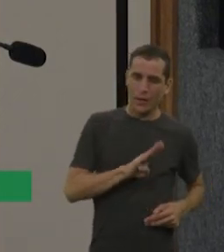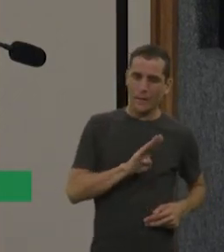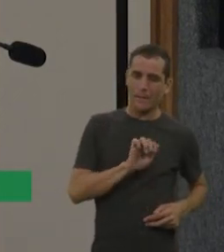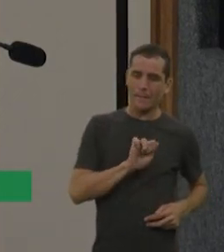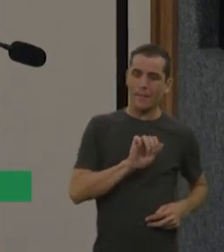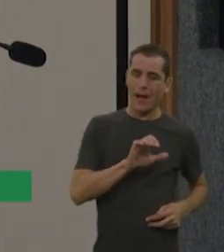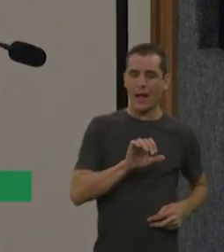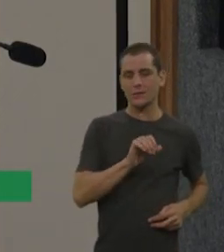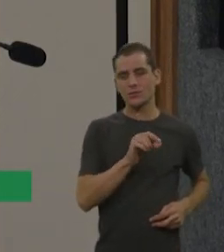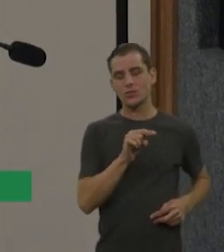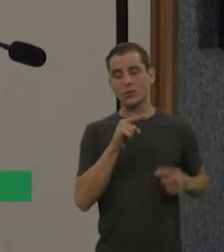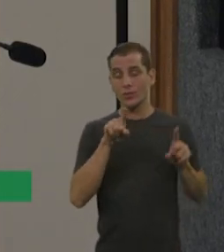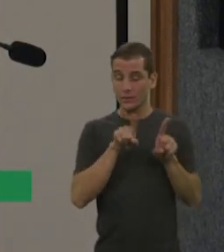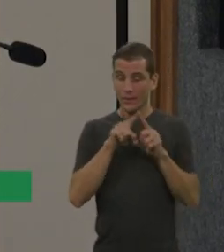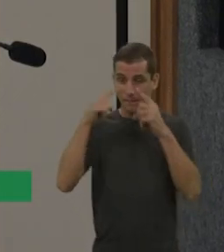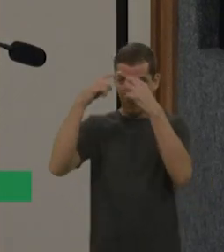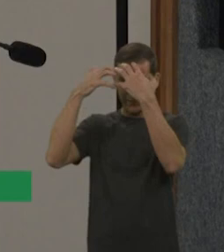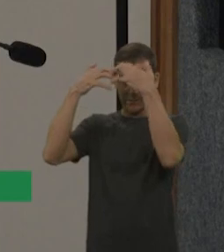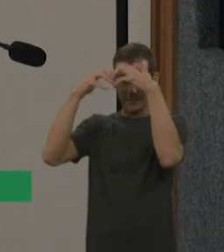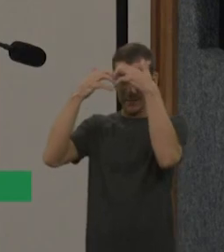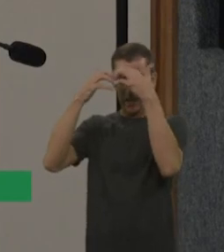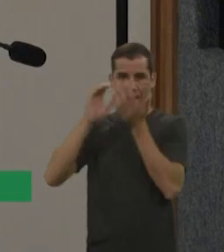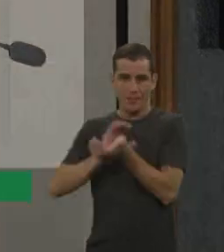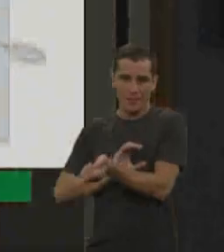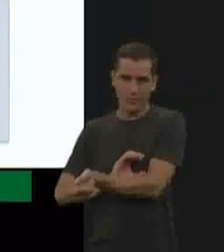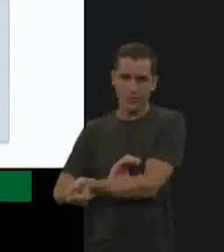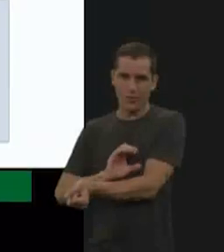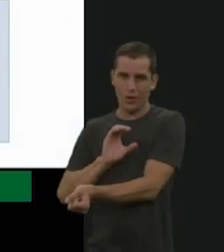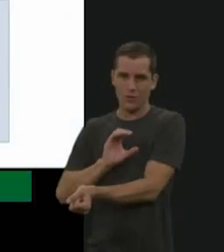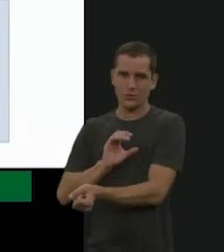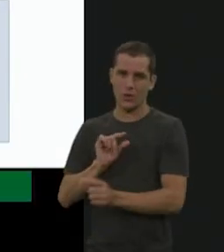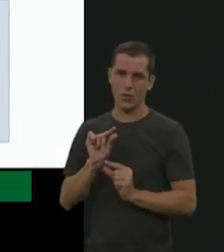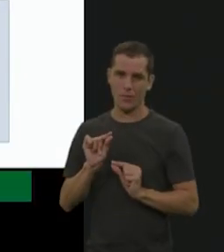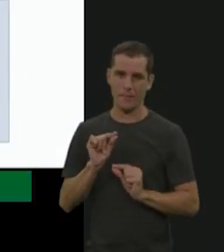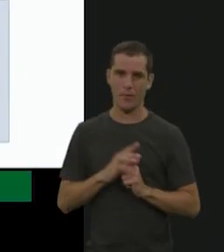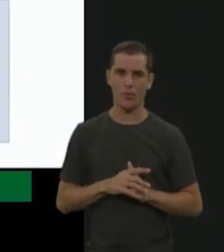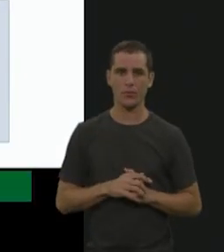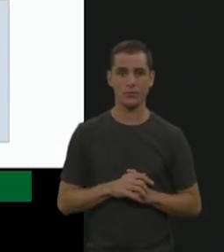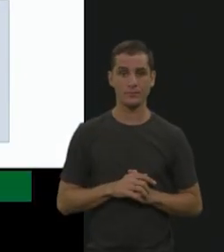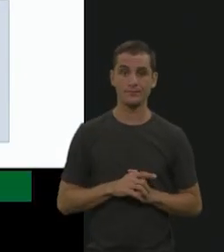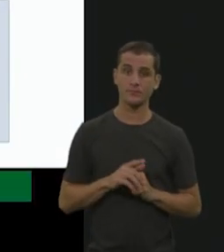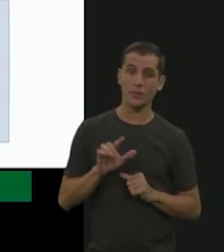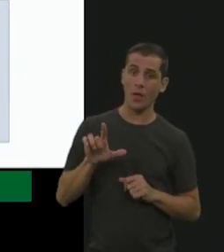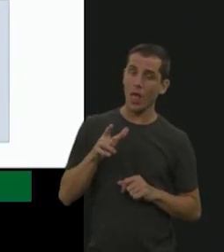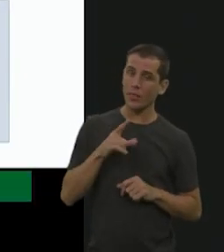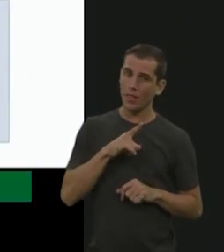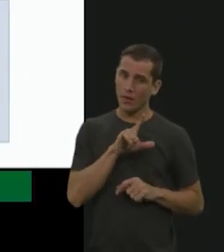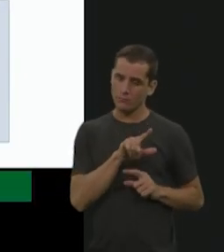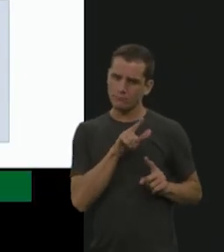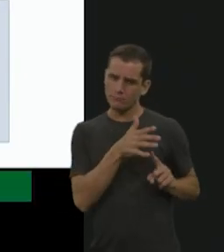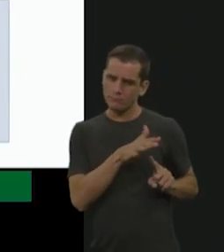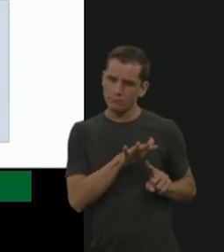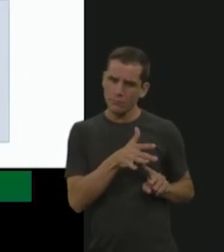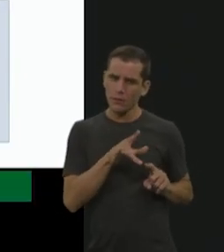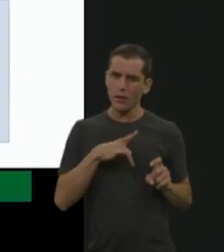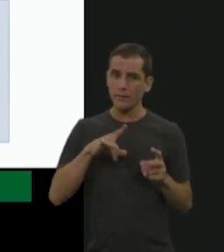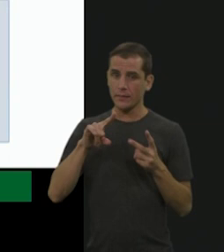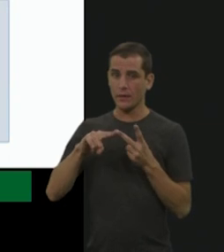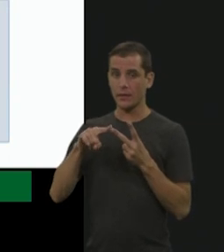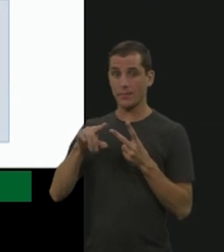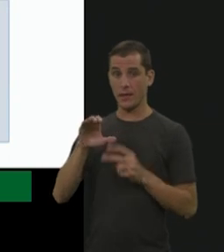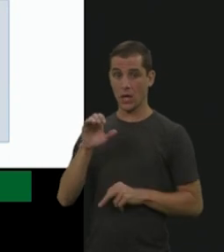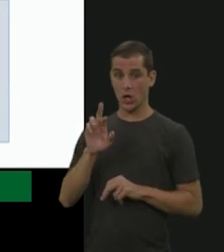da doença, né? Não tão grave quanto uma, nem tão médio, tranquila quanto a outra. E a forma visceral crônica, que